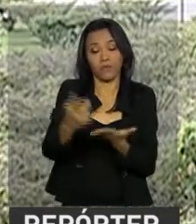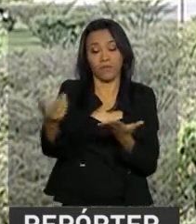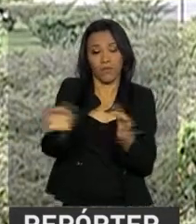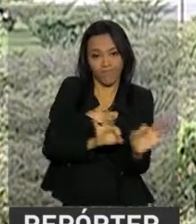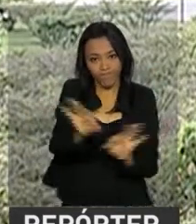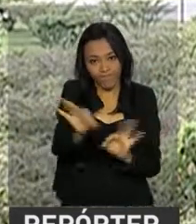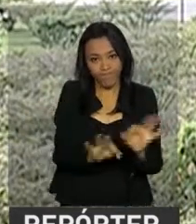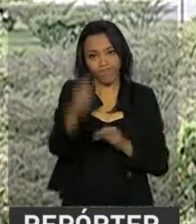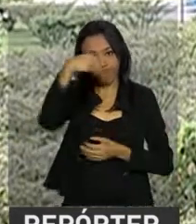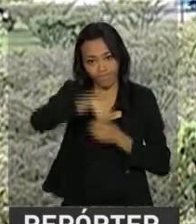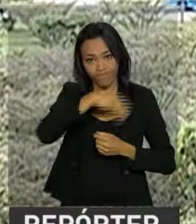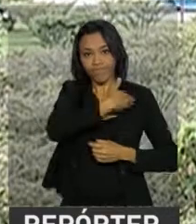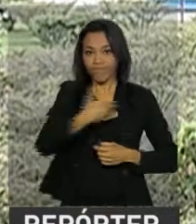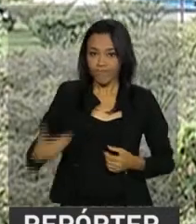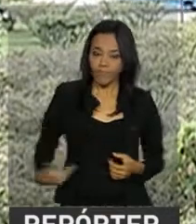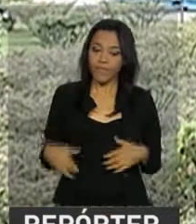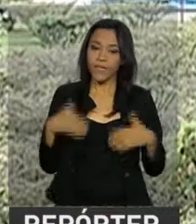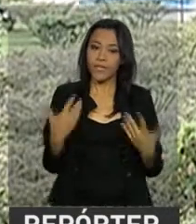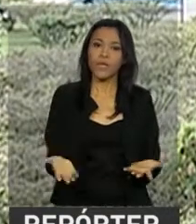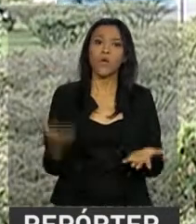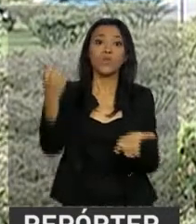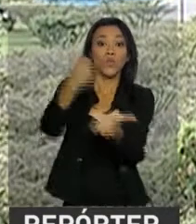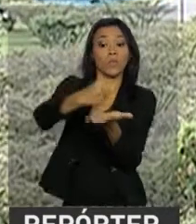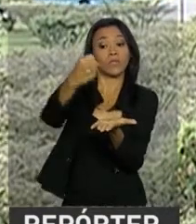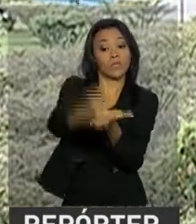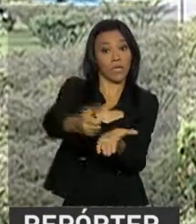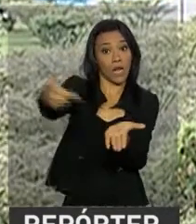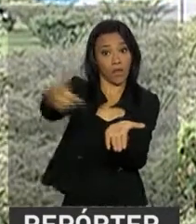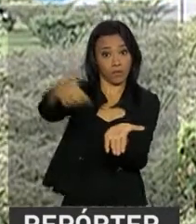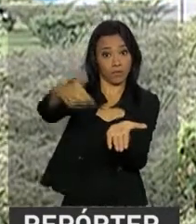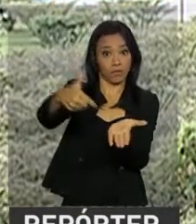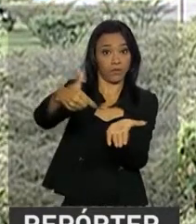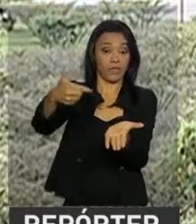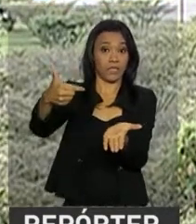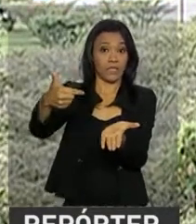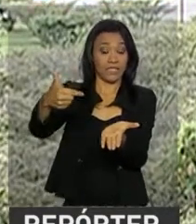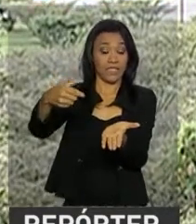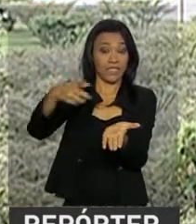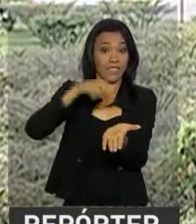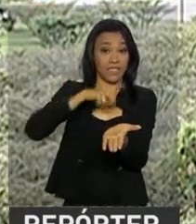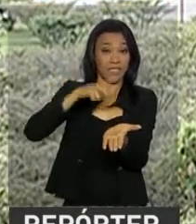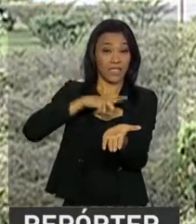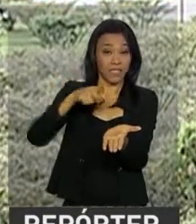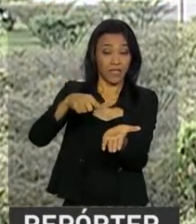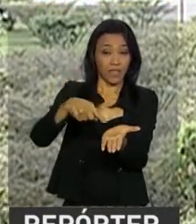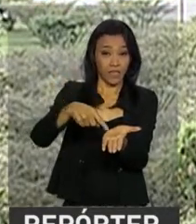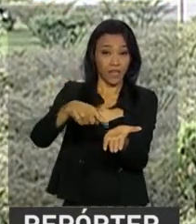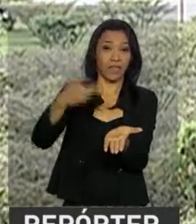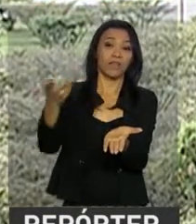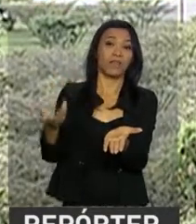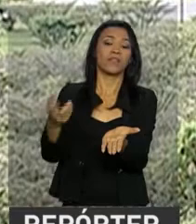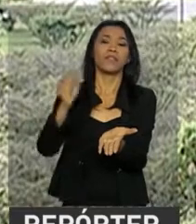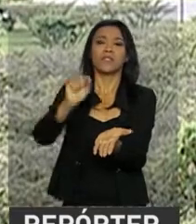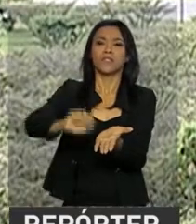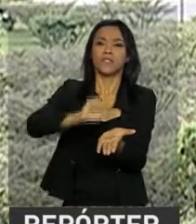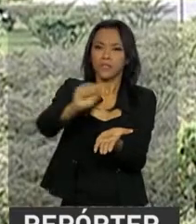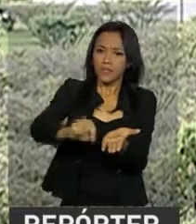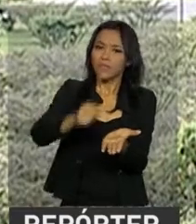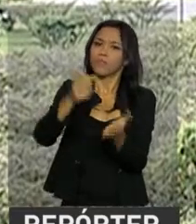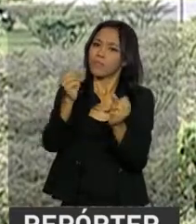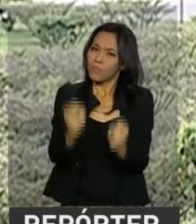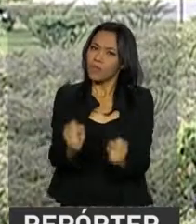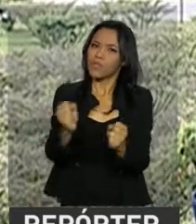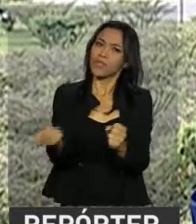determina que apenas os contratos com alto índice, com alto nível de cumprimento de indicadores é que podem